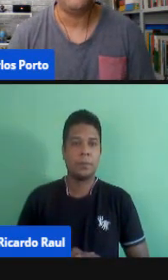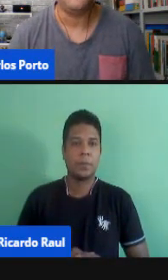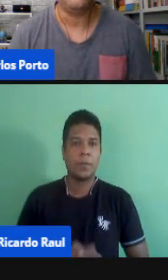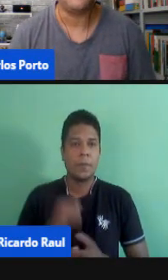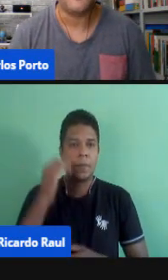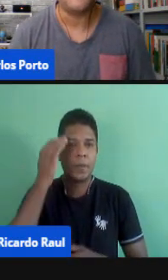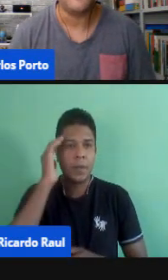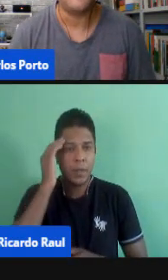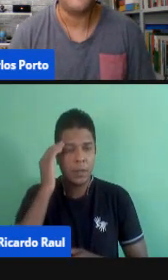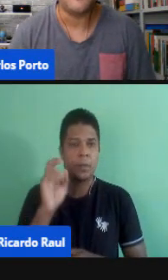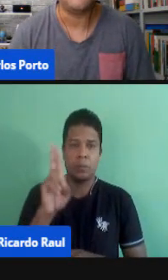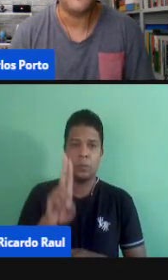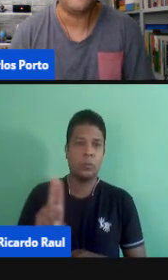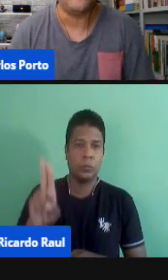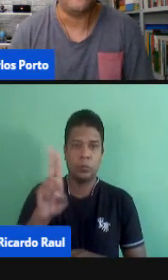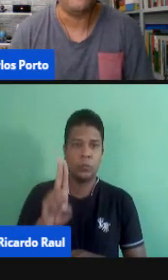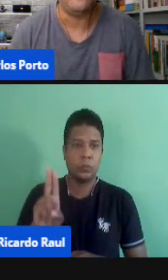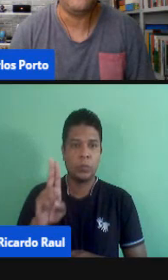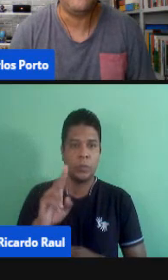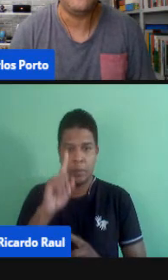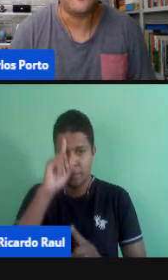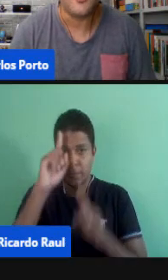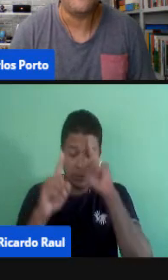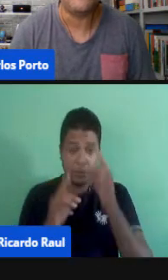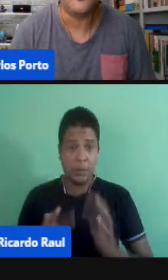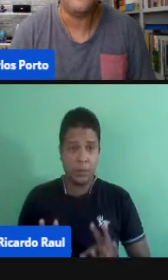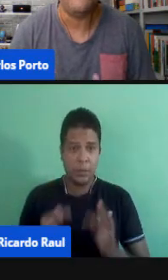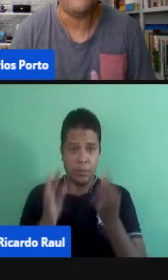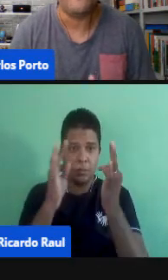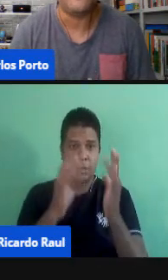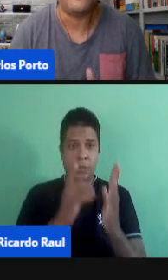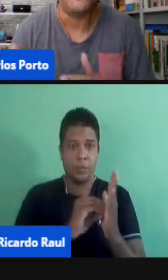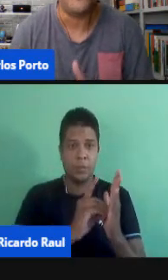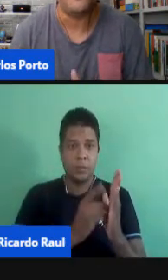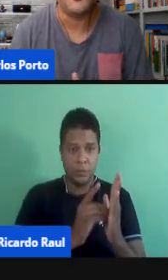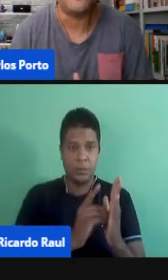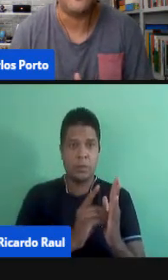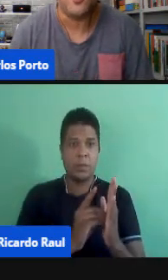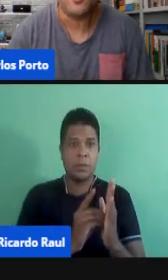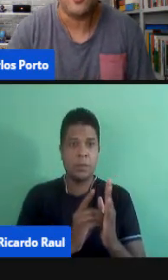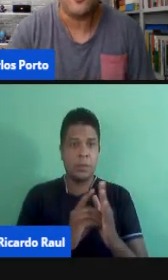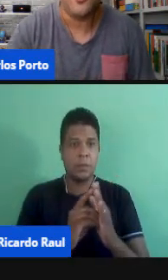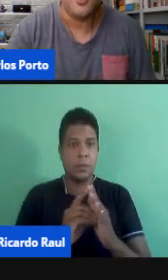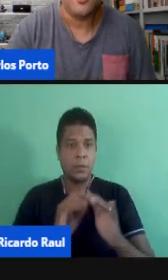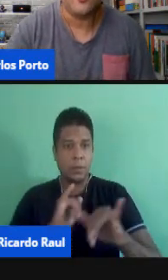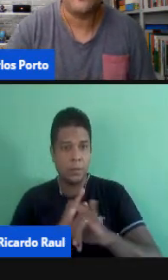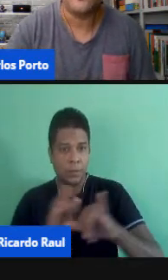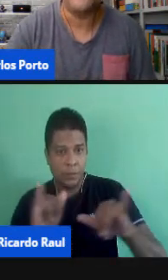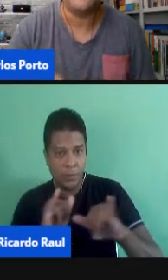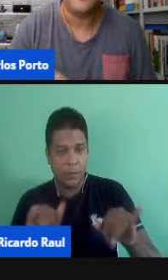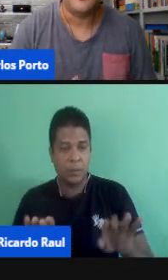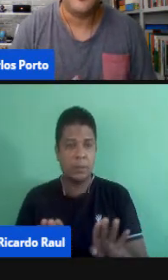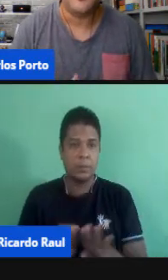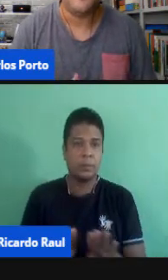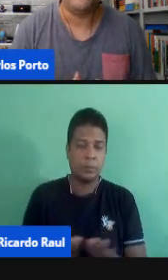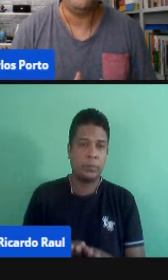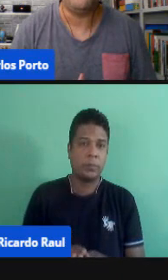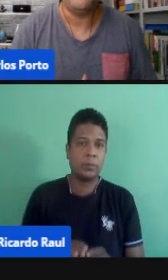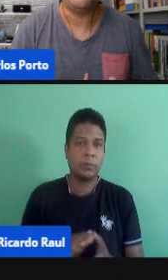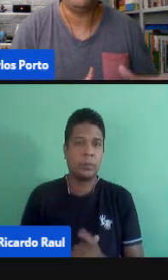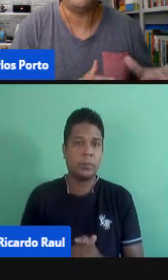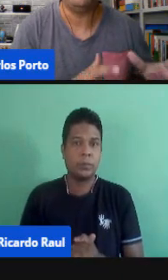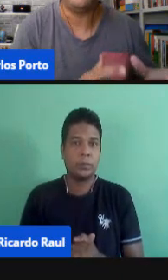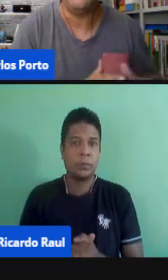Compreender e utilizar e criar tecnologias digitais e de informação e comunicação. Olha só, nós estamos, em